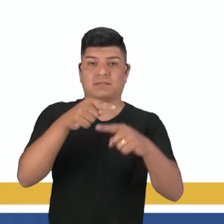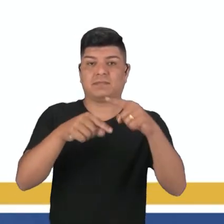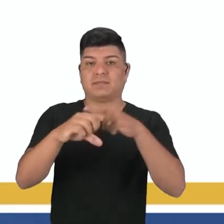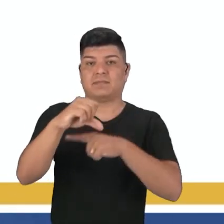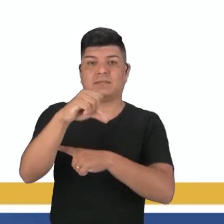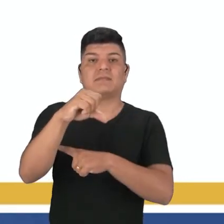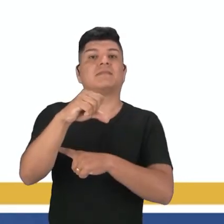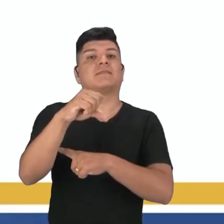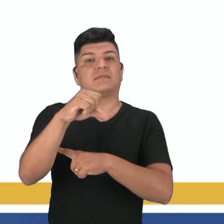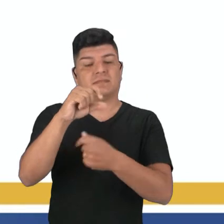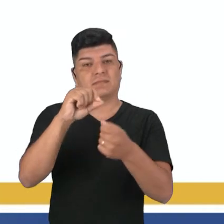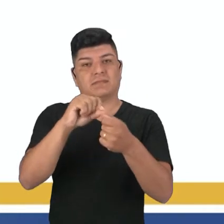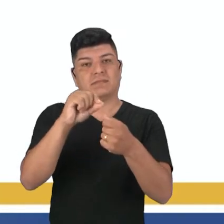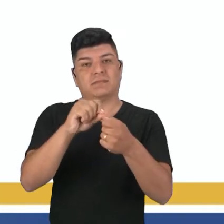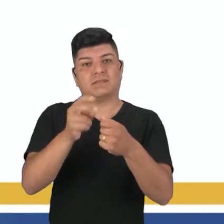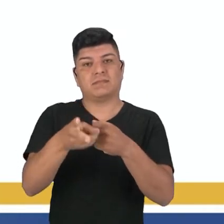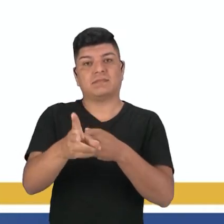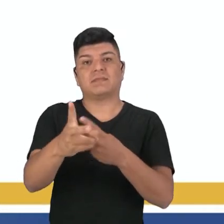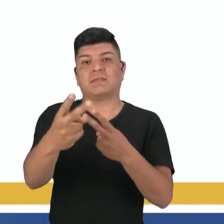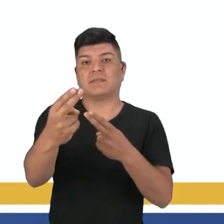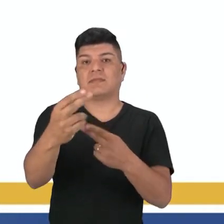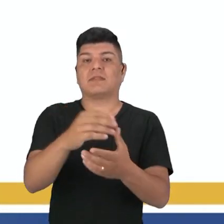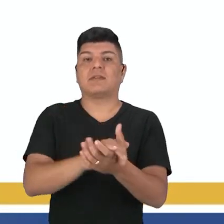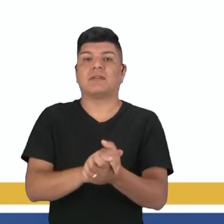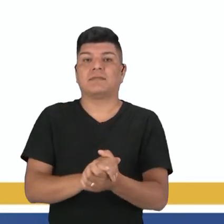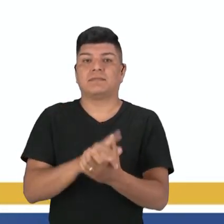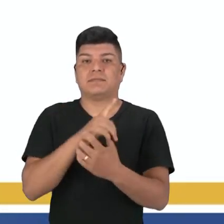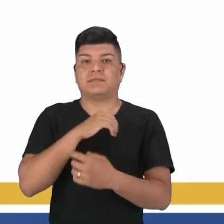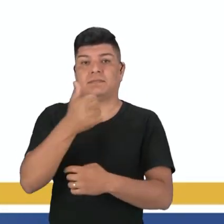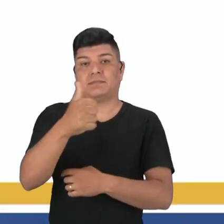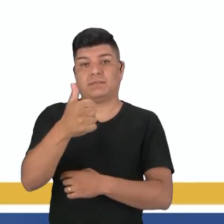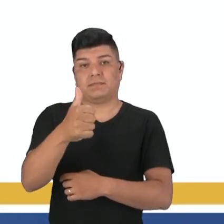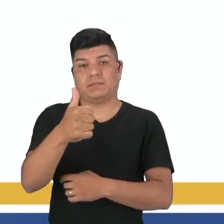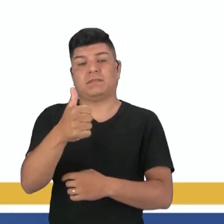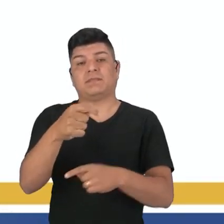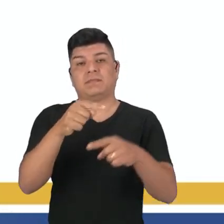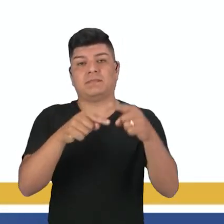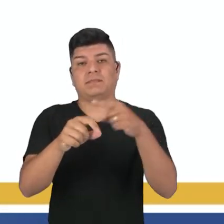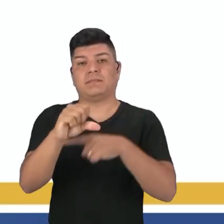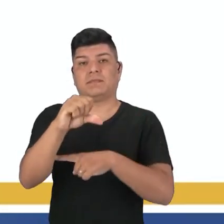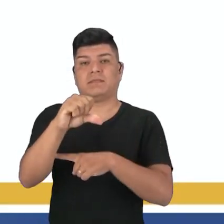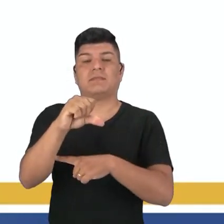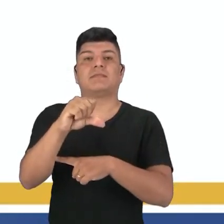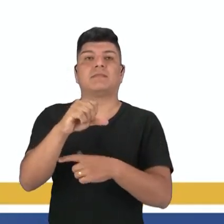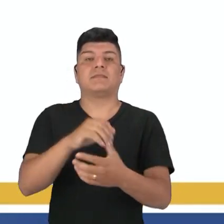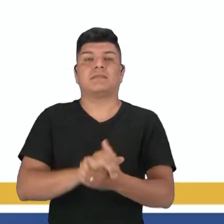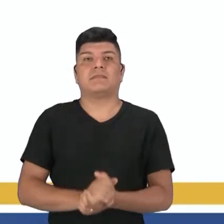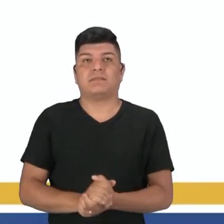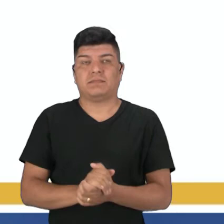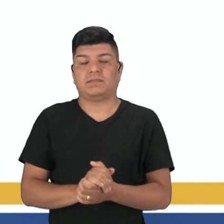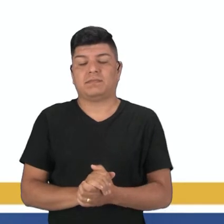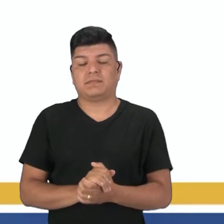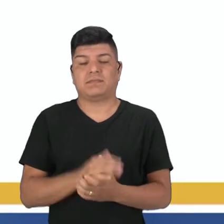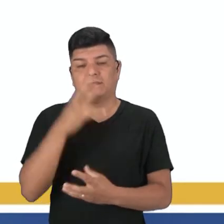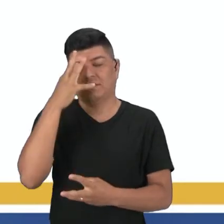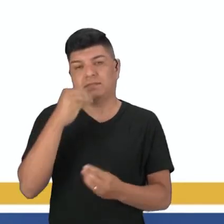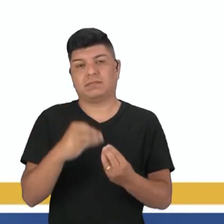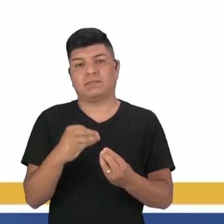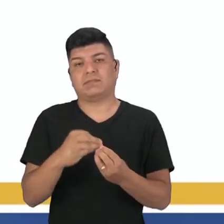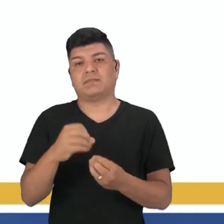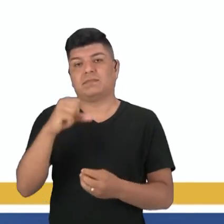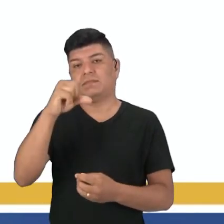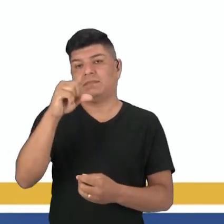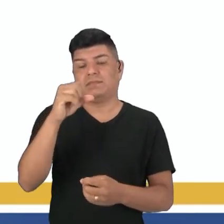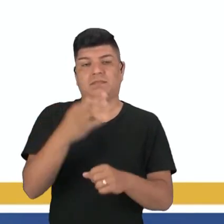para 9. Nós vamos fazer na mesma sequência. E aí, eu tenho 11 e vou dividir para 9. Bom, aí eu já sei que o 9 ele